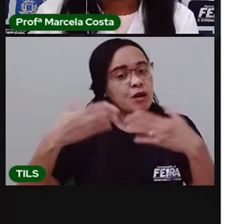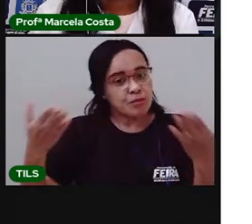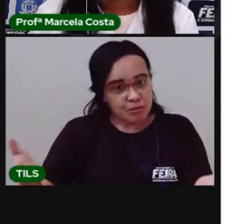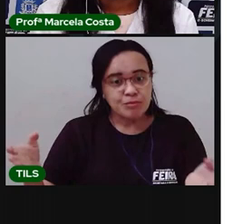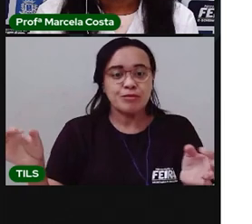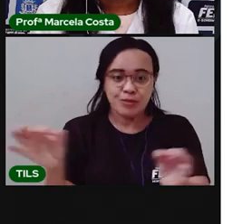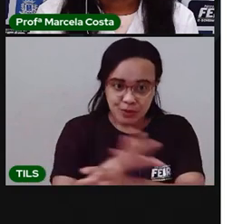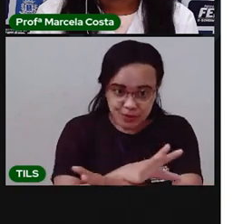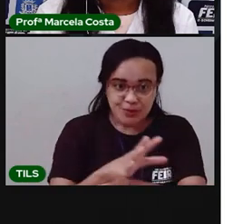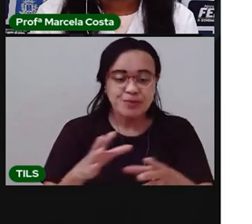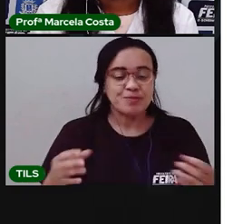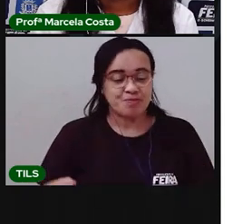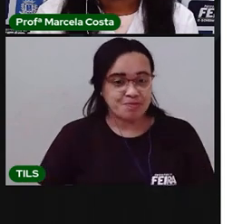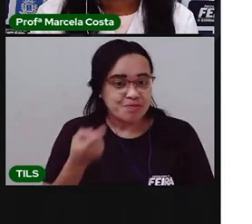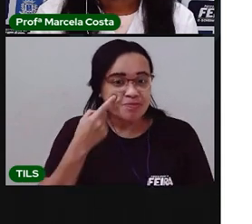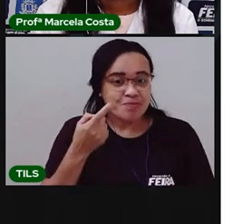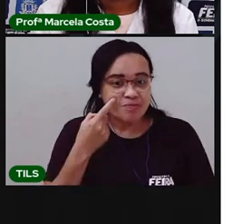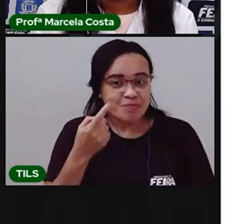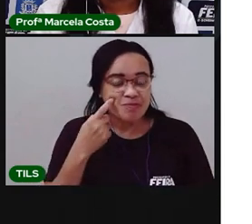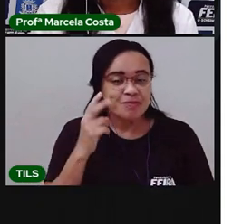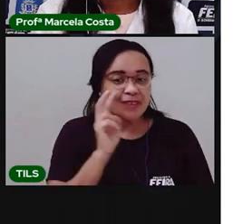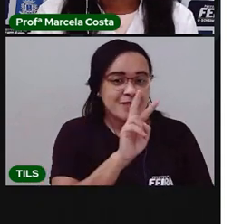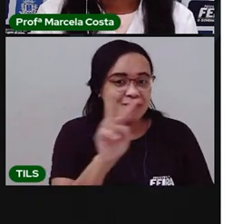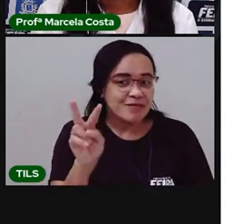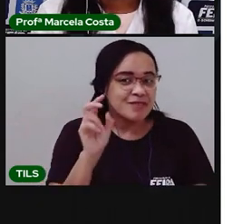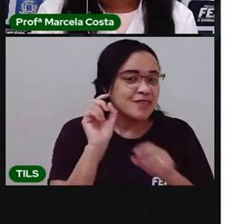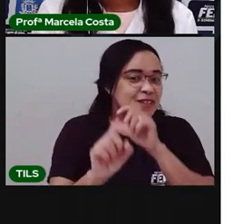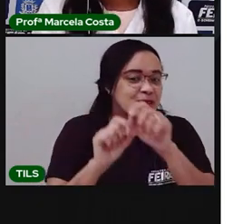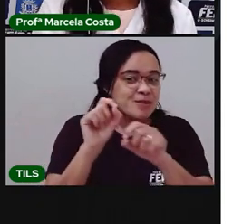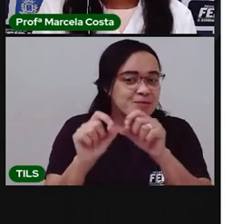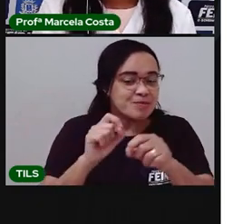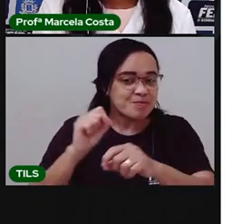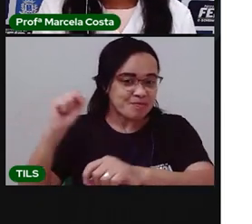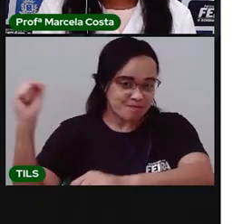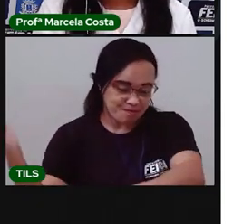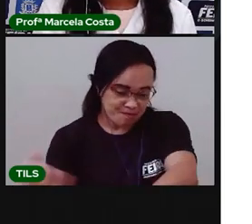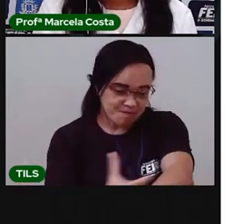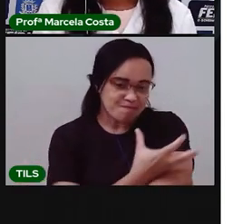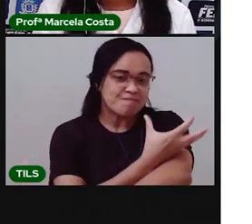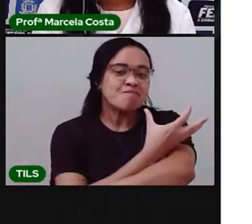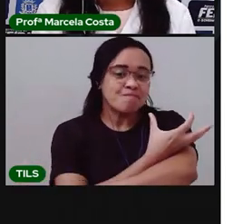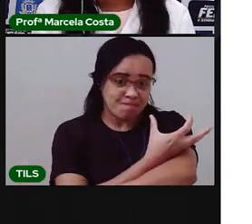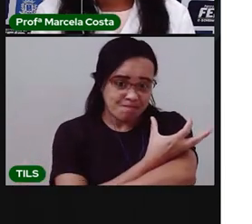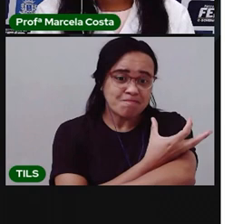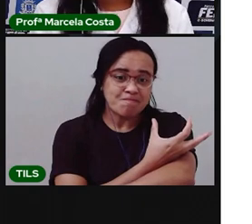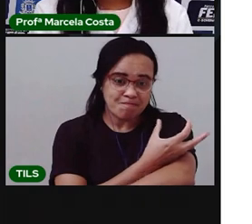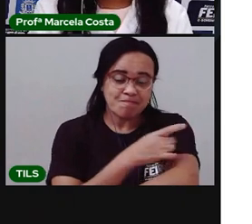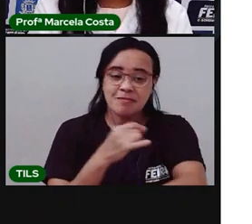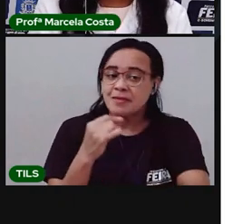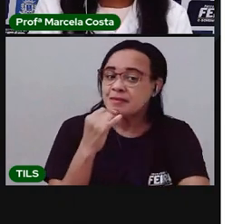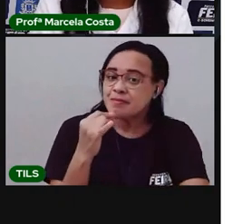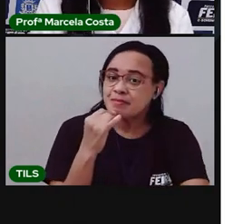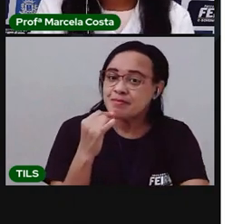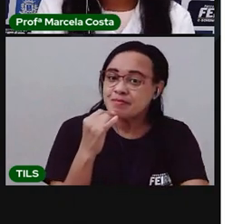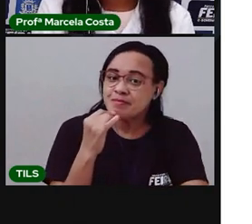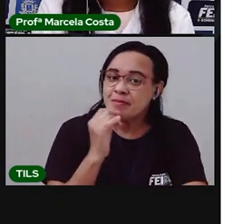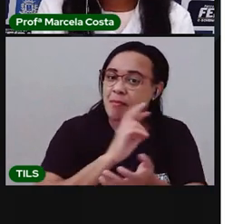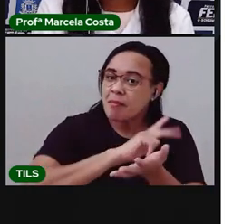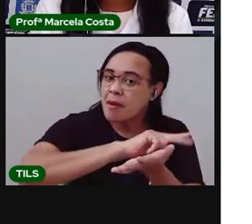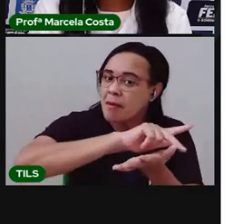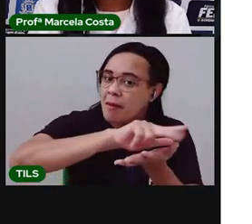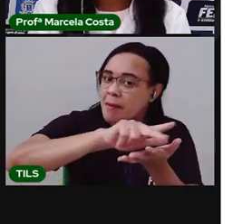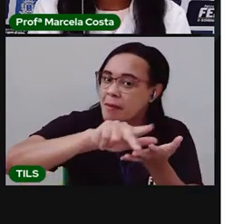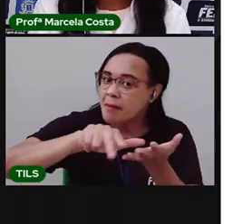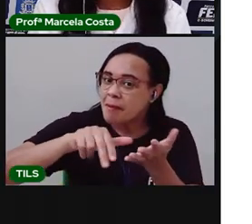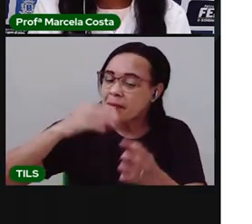Pronto. Vamos ver aqui agora alguns exemplos de emojis que são utilizados para